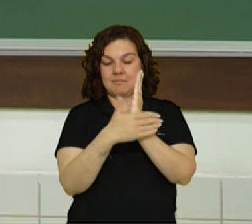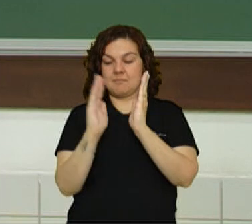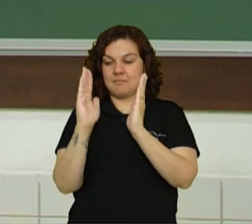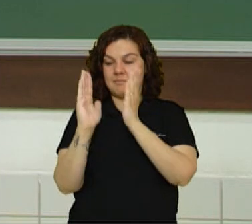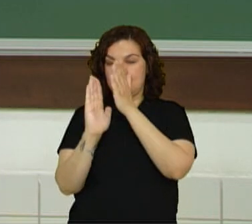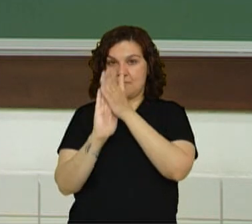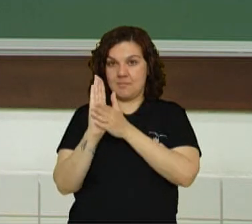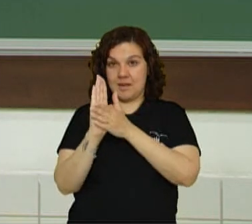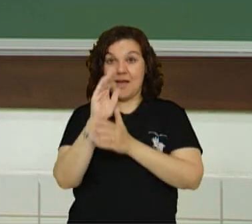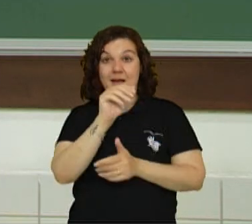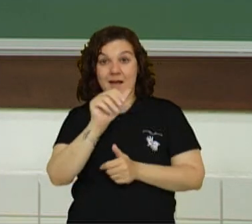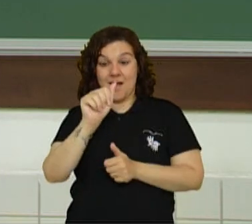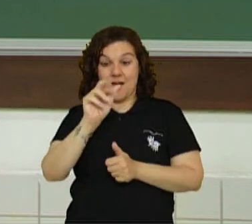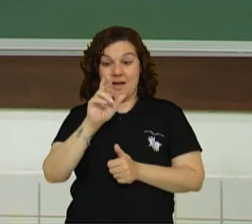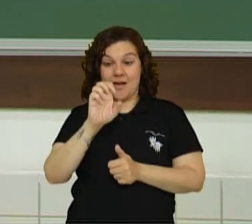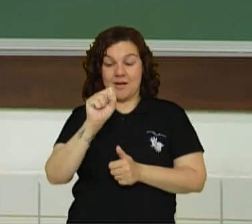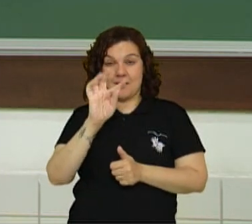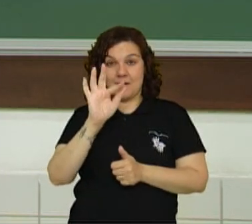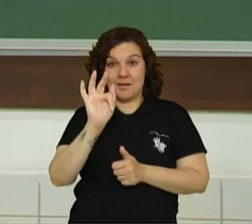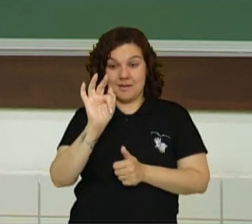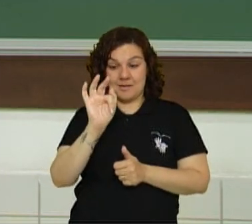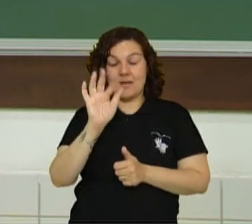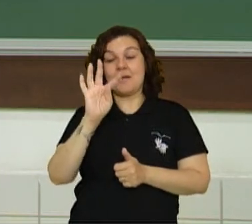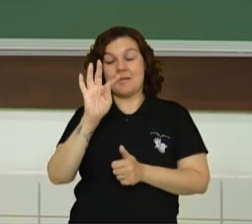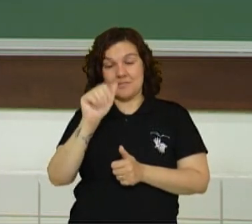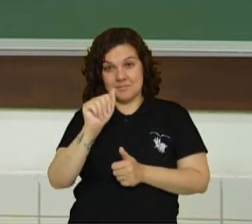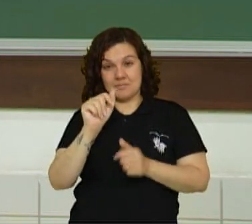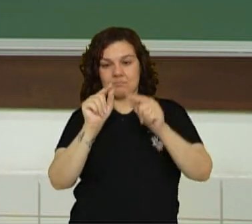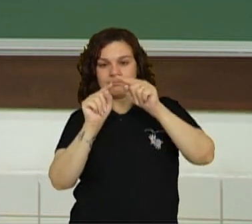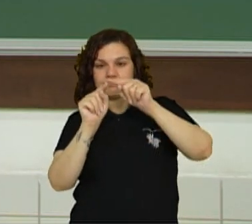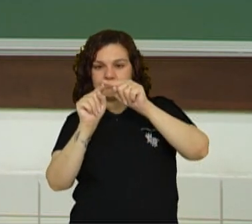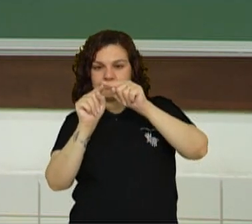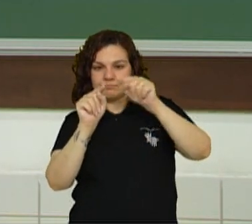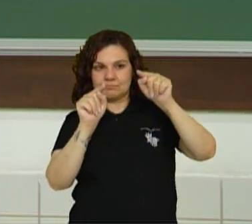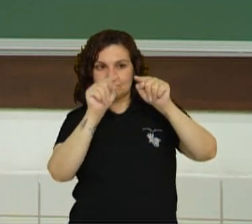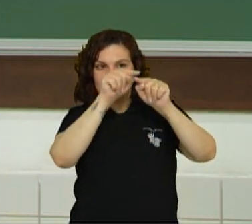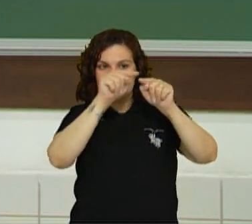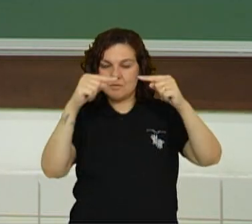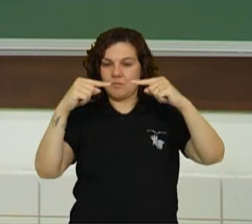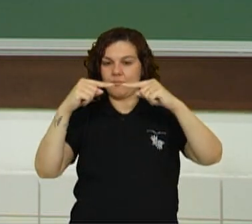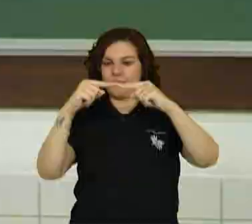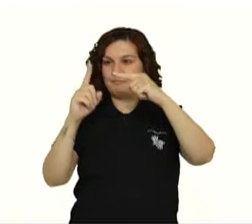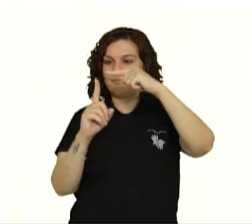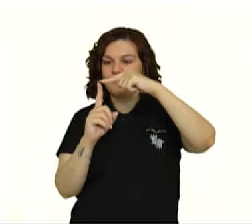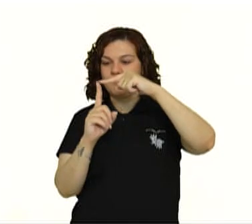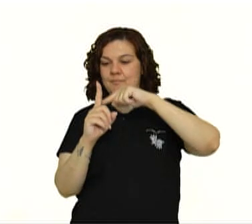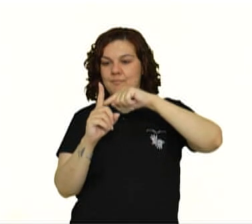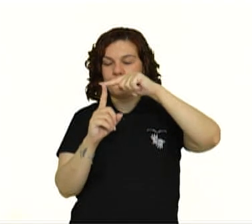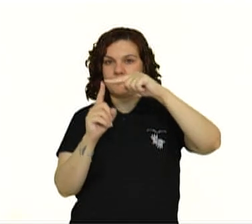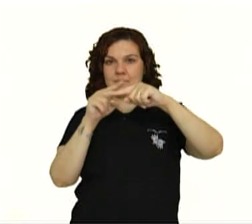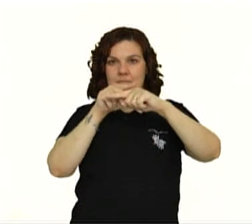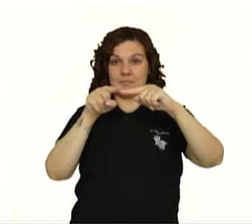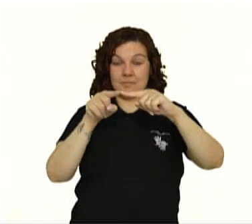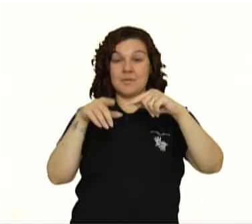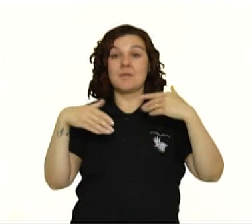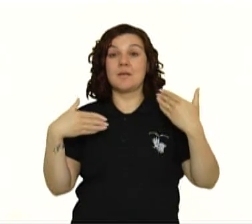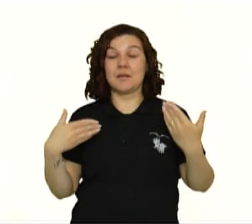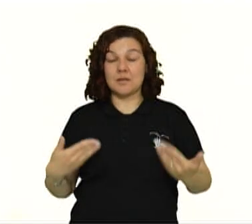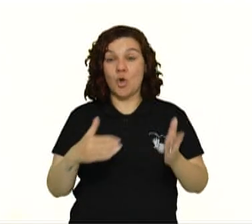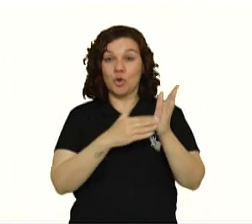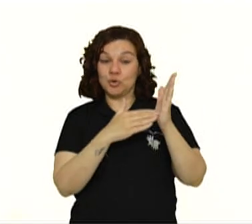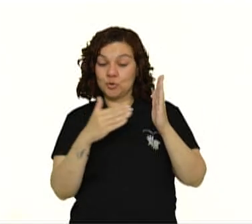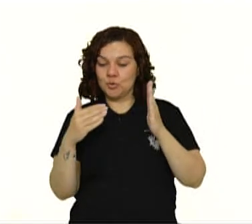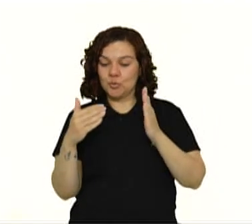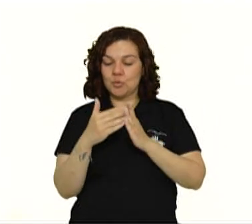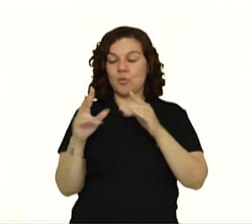aquela linha que une duas faces. Todos os vértices devem ser formados pela mesma quantidade